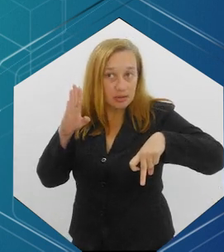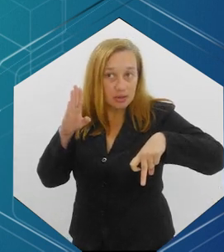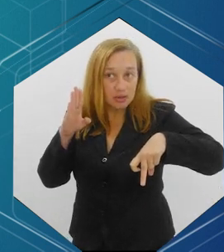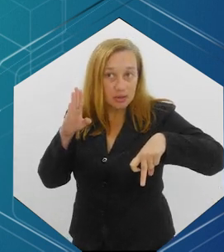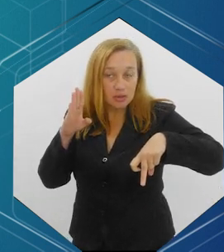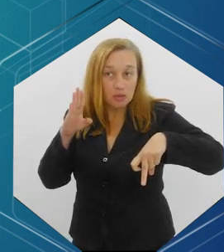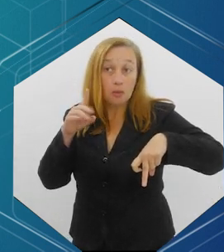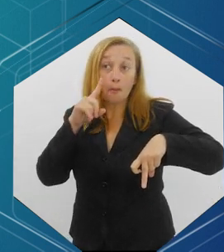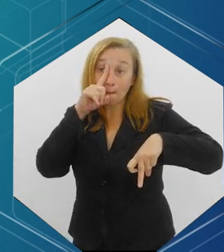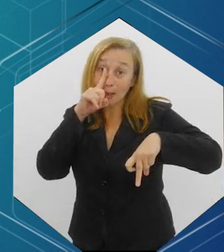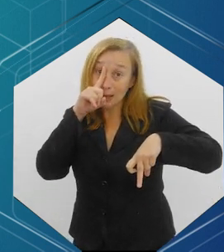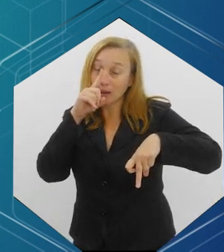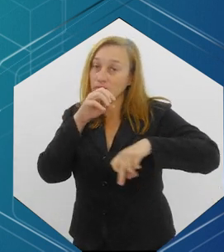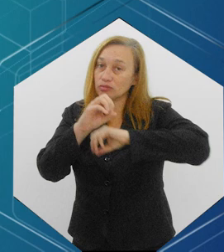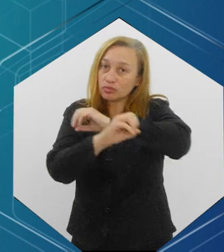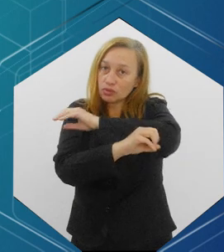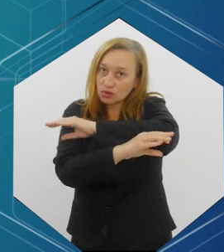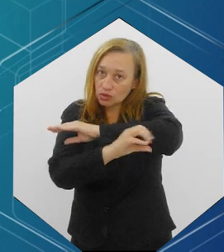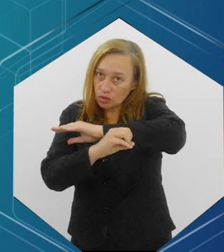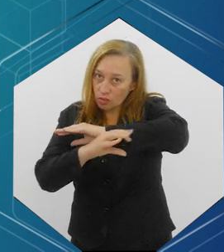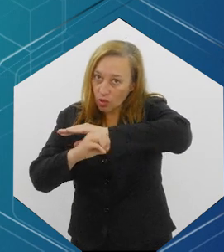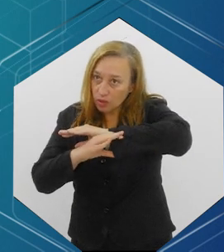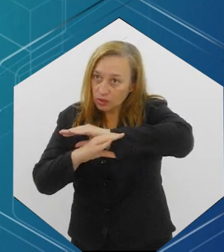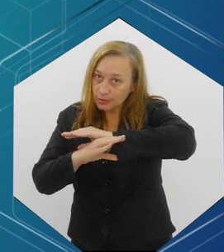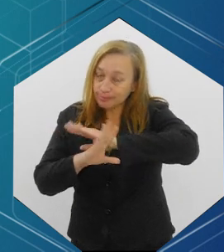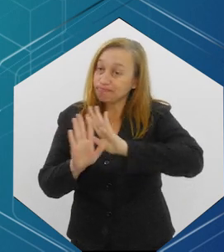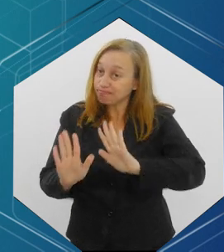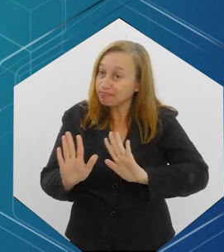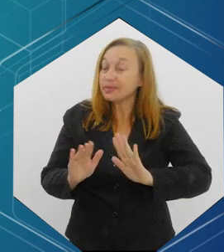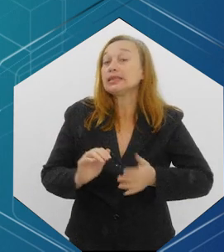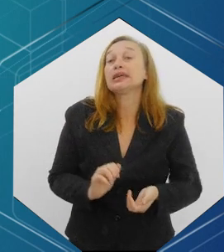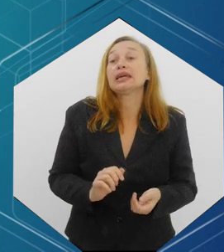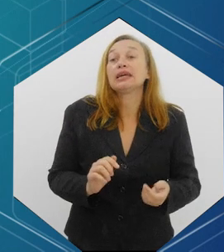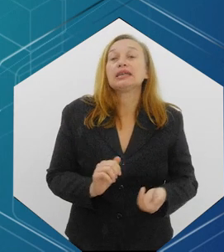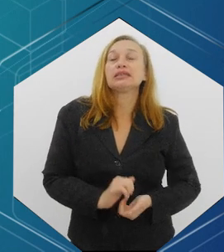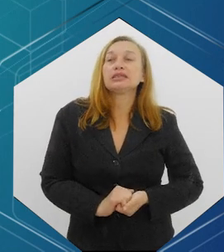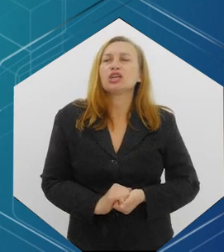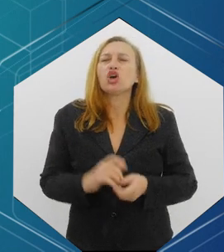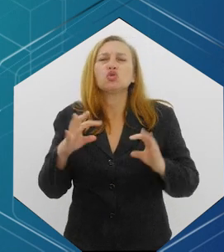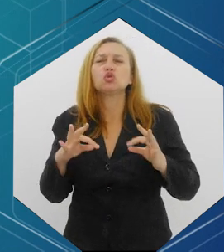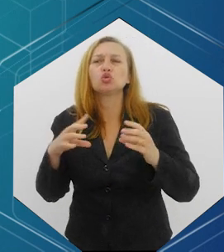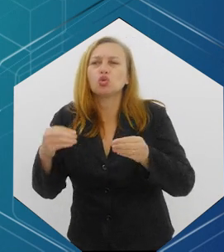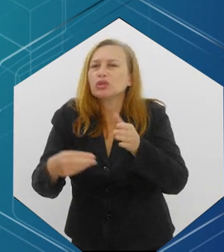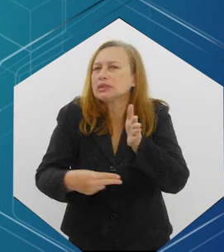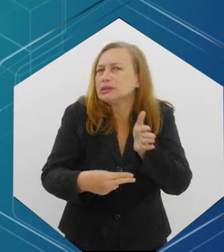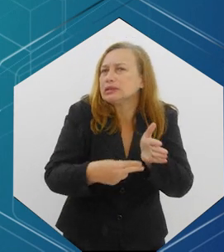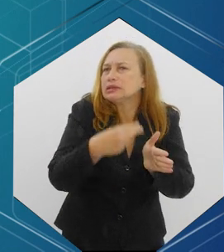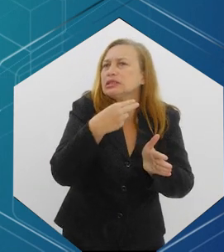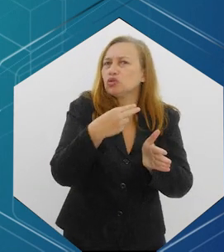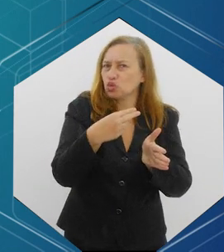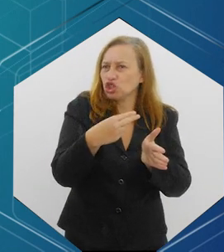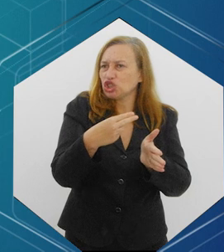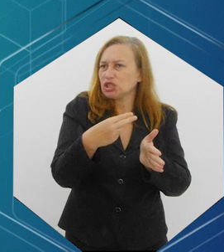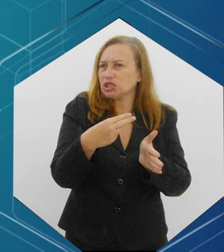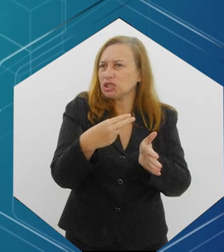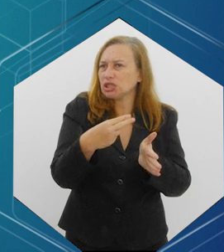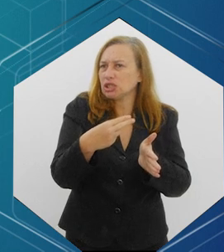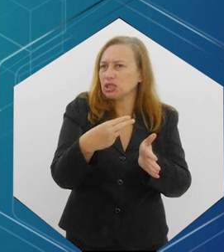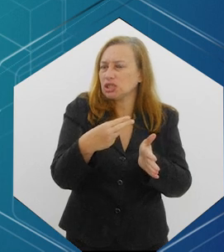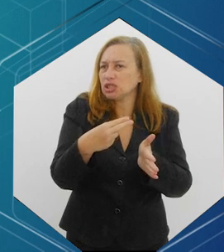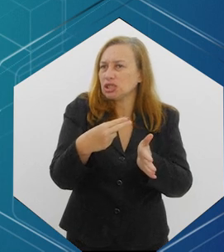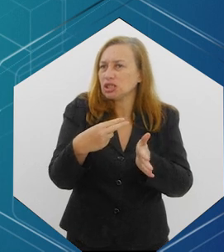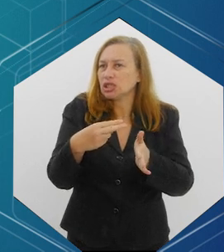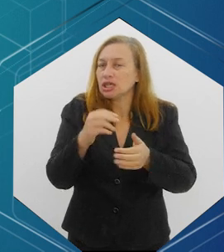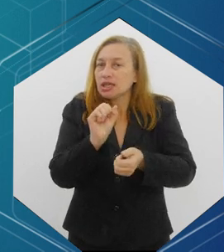têm uma maior incidência de trombose venosa. Porém, é sabido que toda cirurgia que ela leve